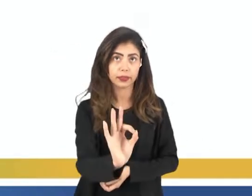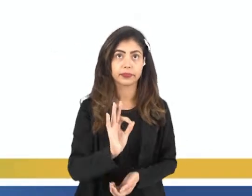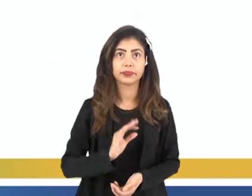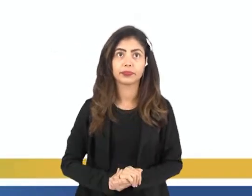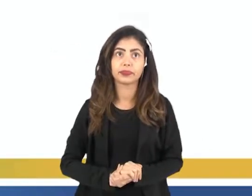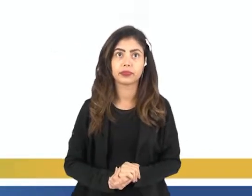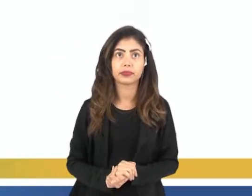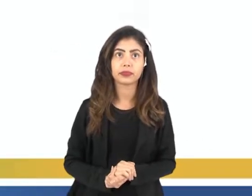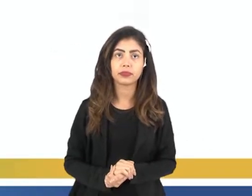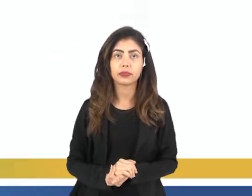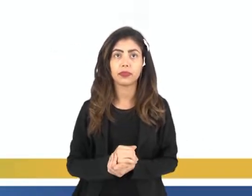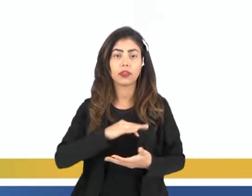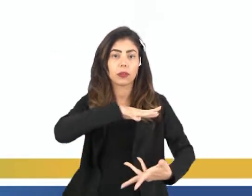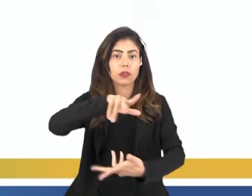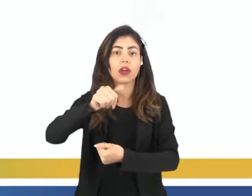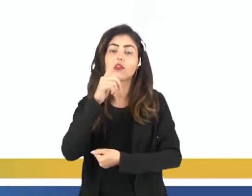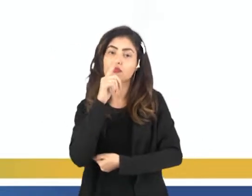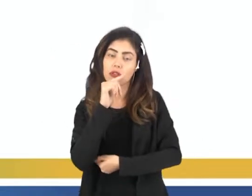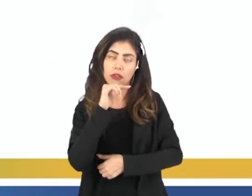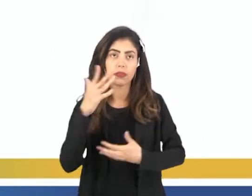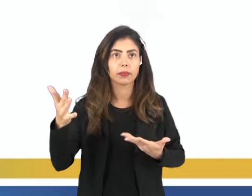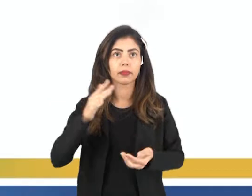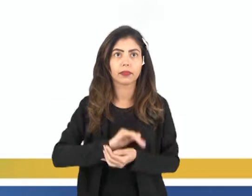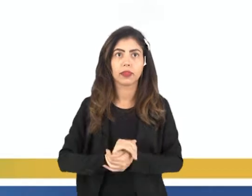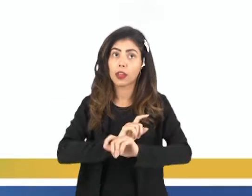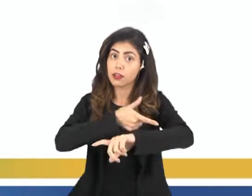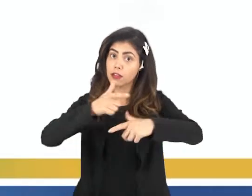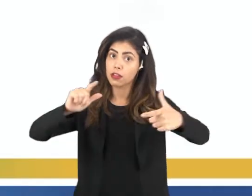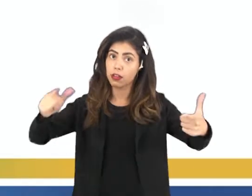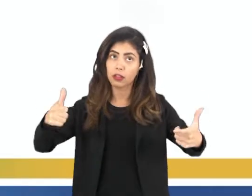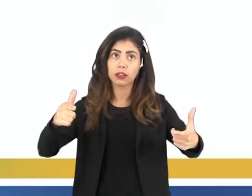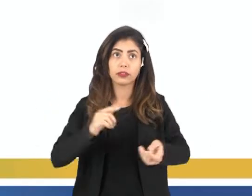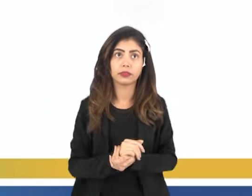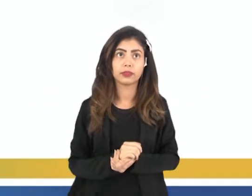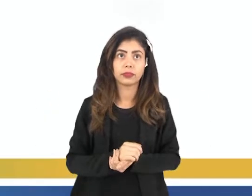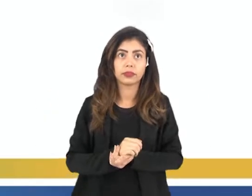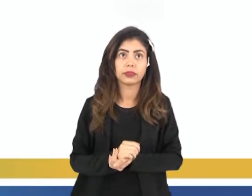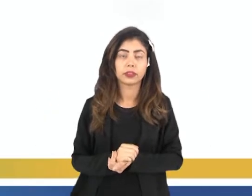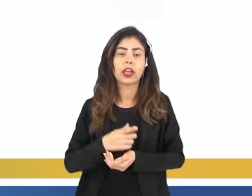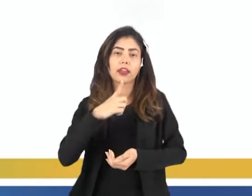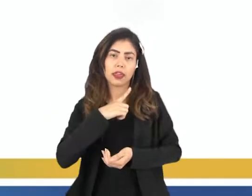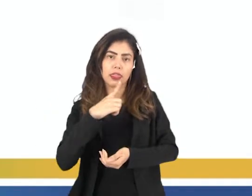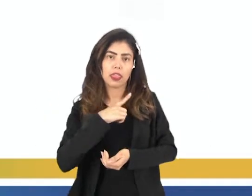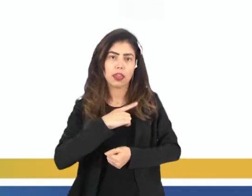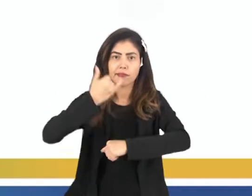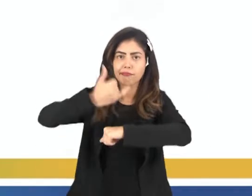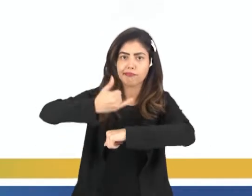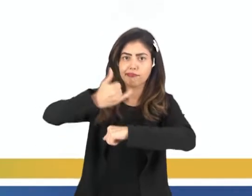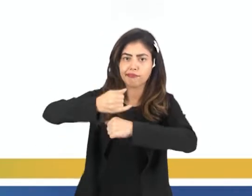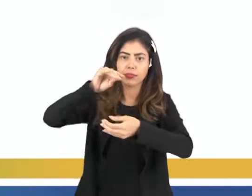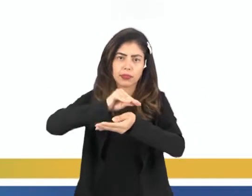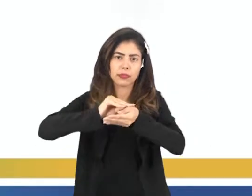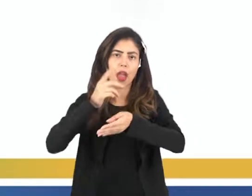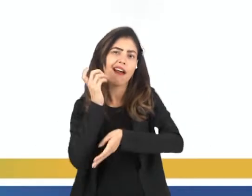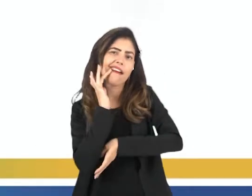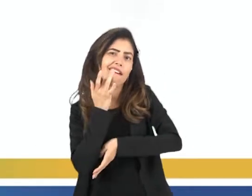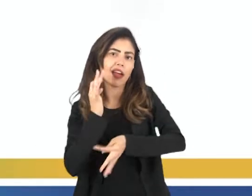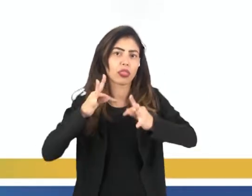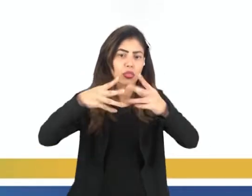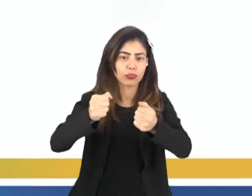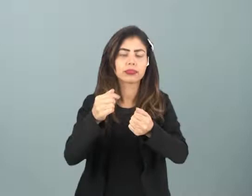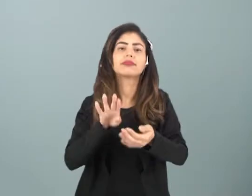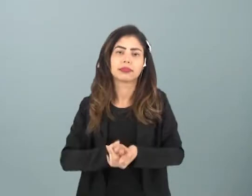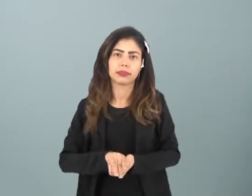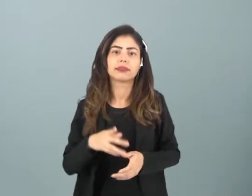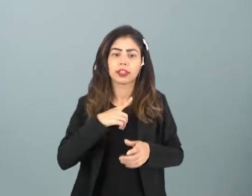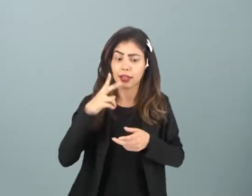da disponibilidade mundial de água e grandes reservas mundiais, motivo de cobiça de muitas nações